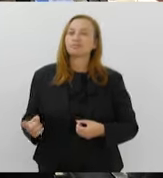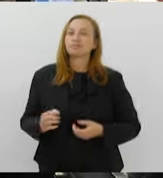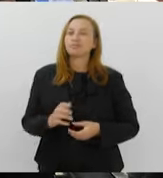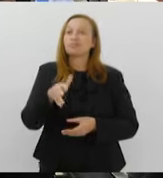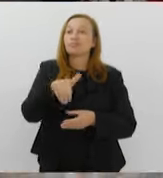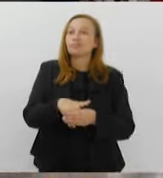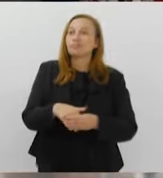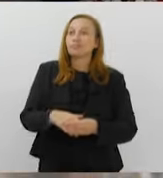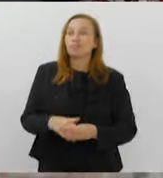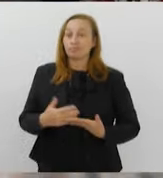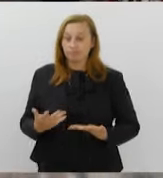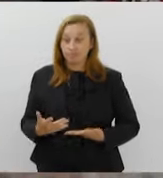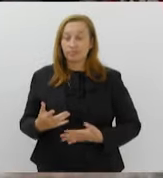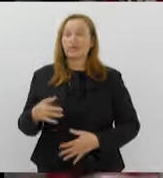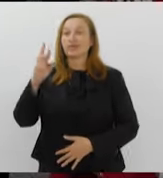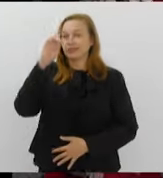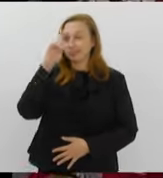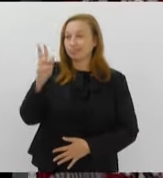Senhor presidente,